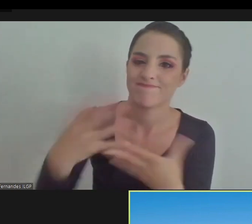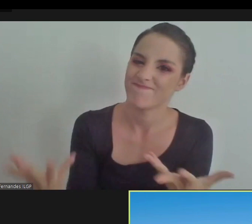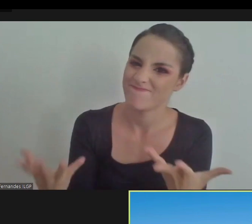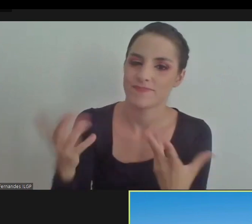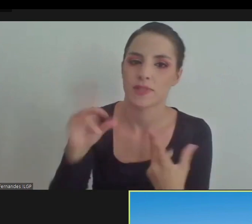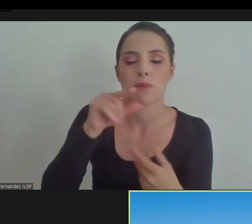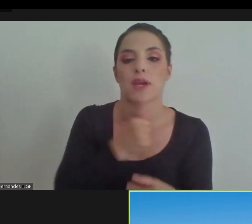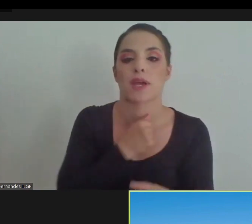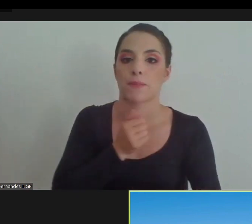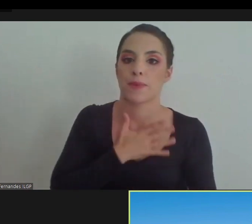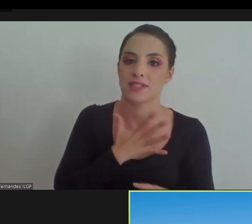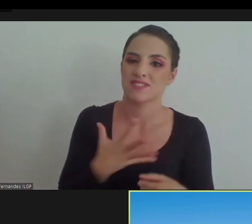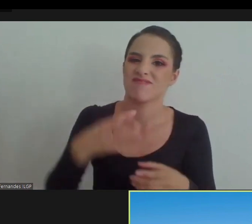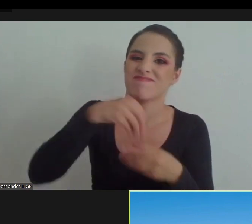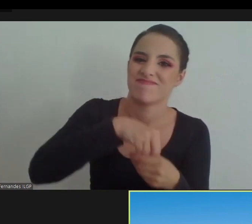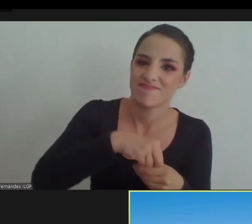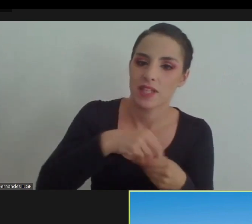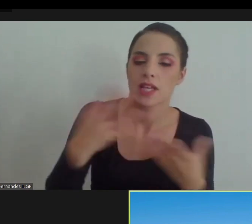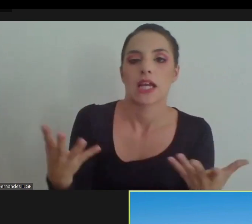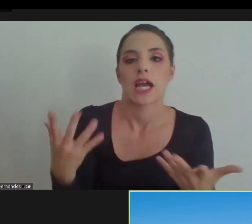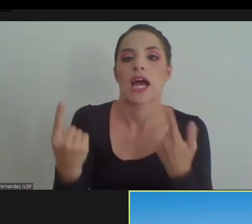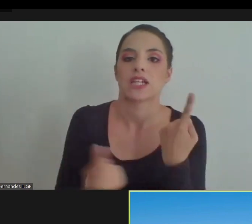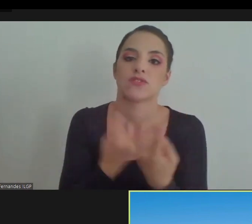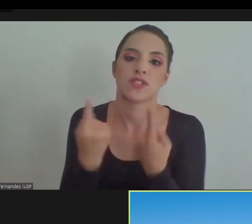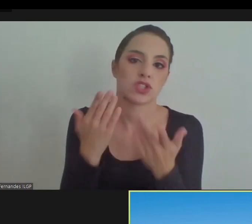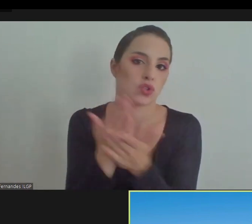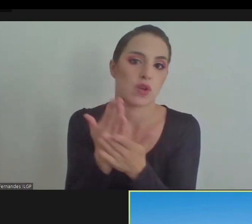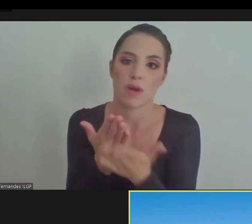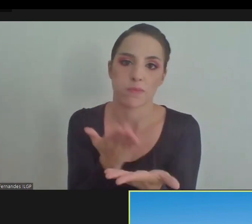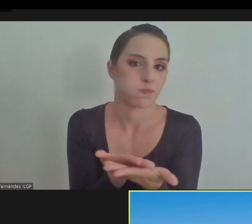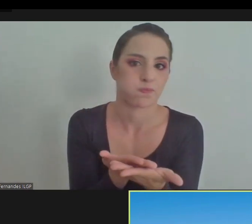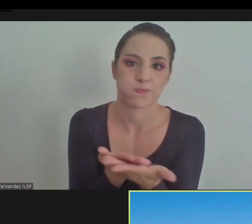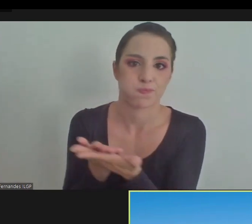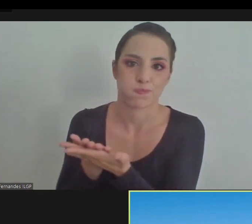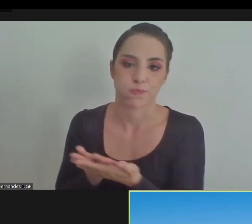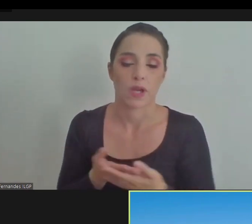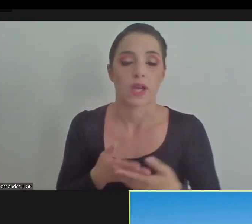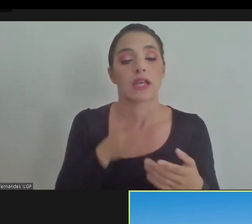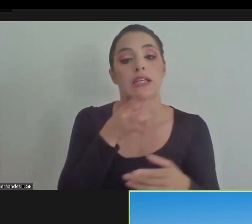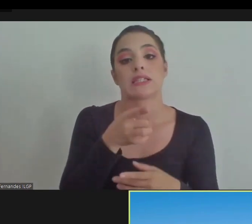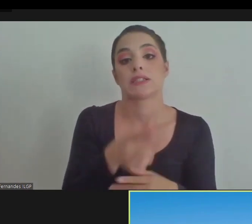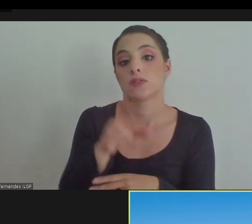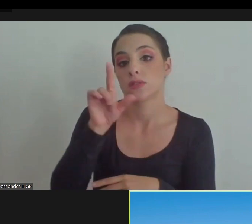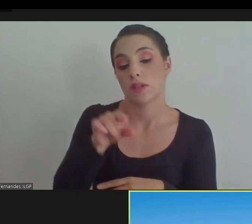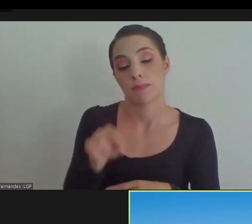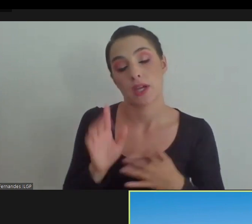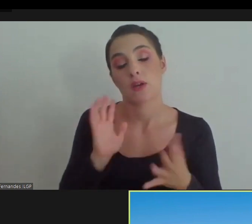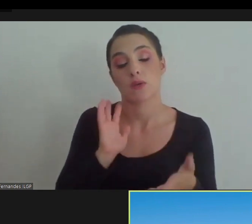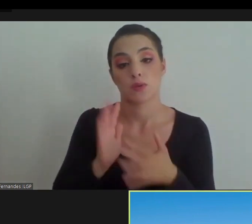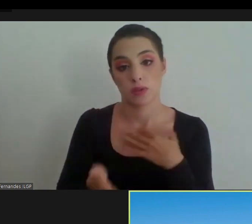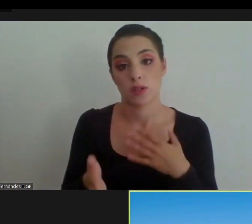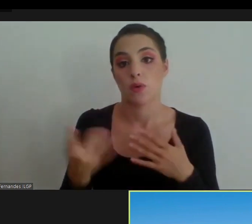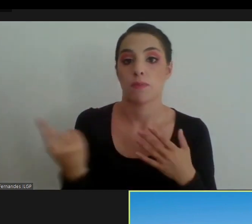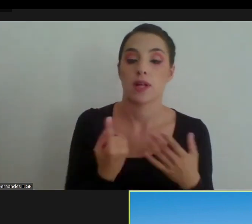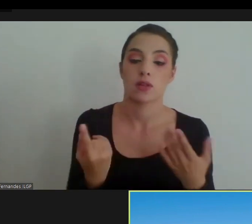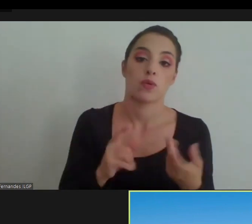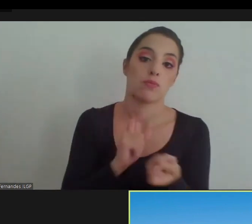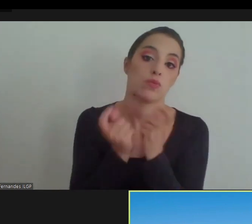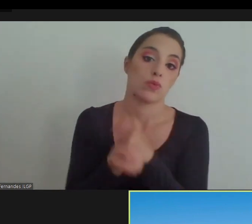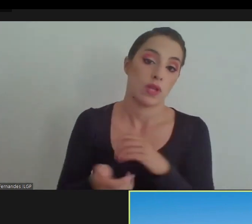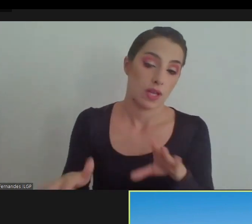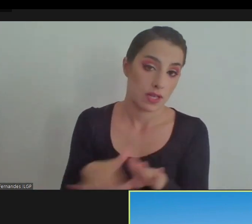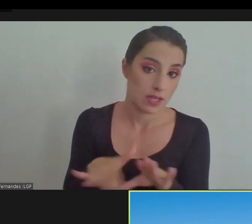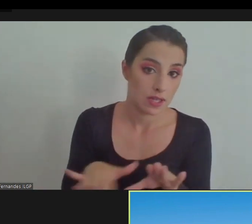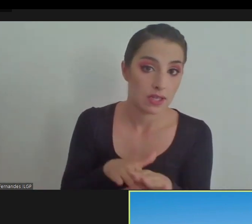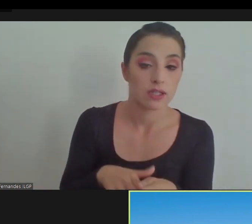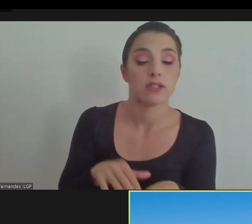empresas. E esse foi um aspecto que também teve que ser participativo, teve